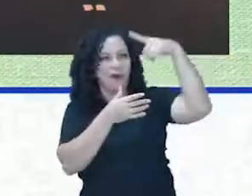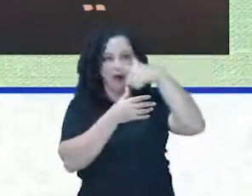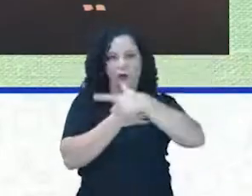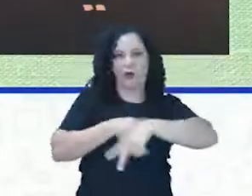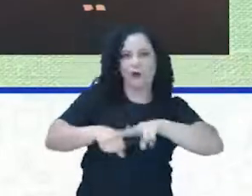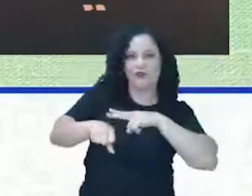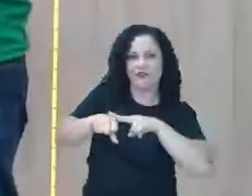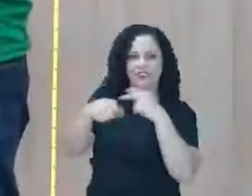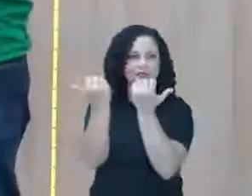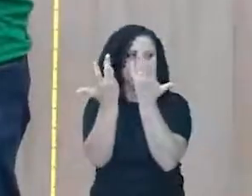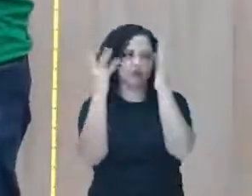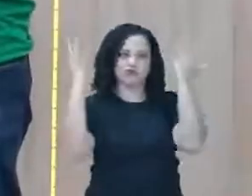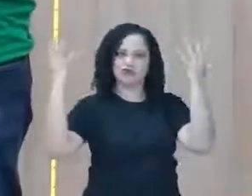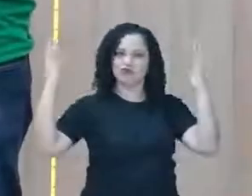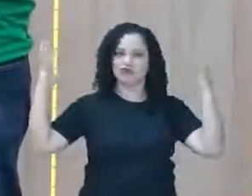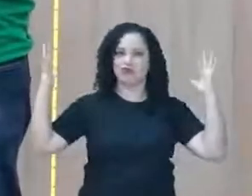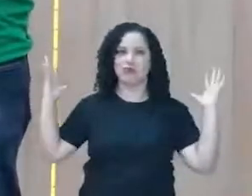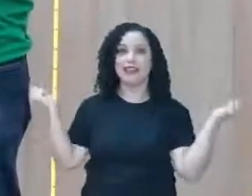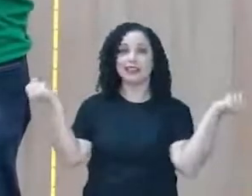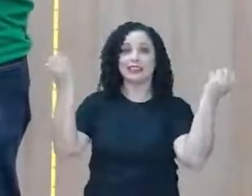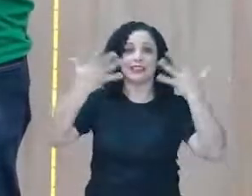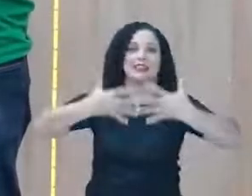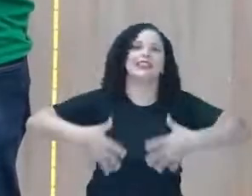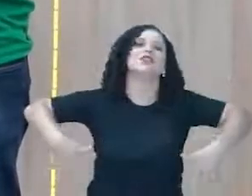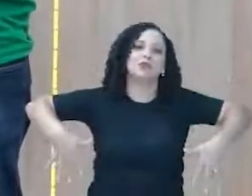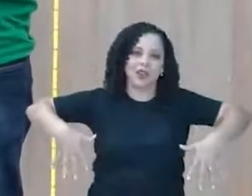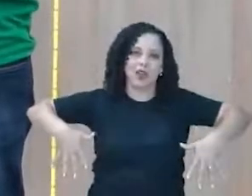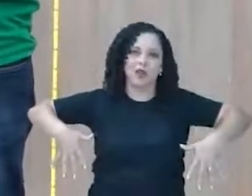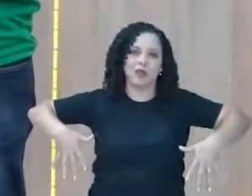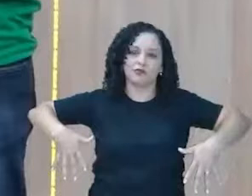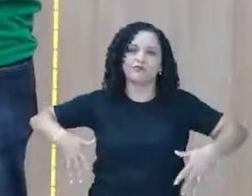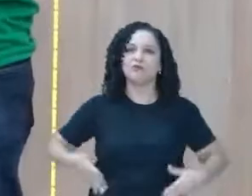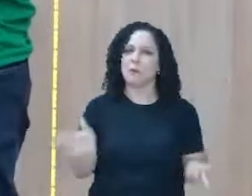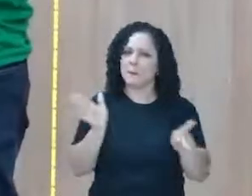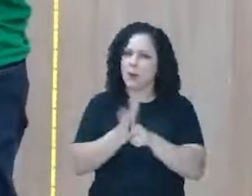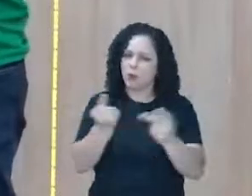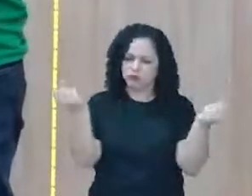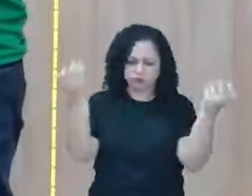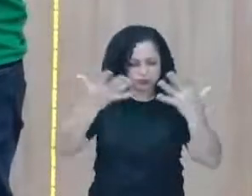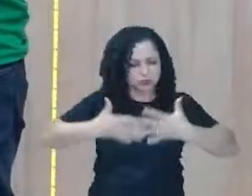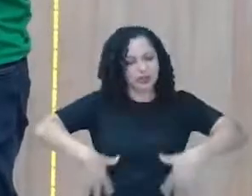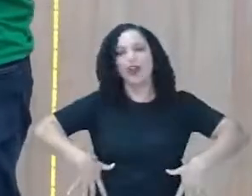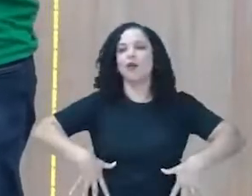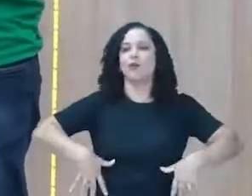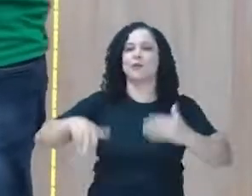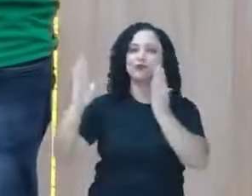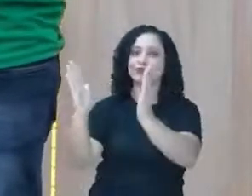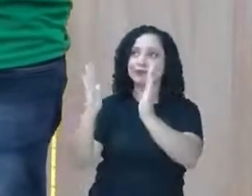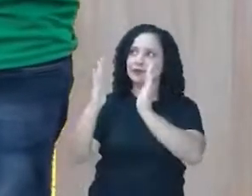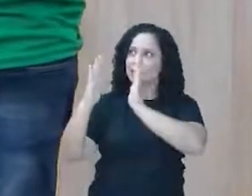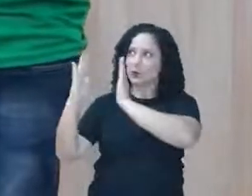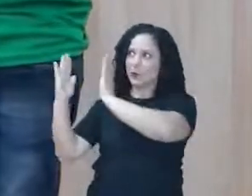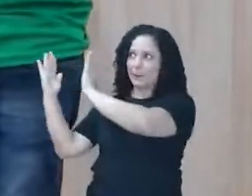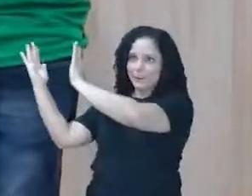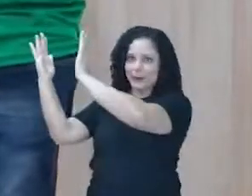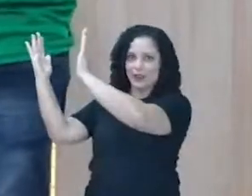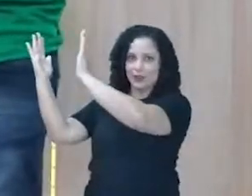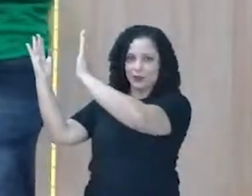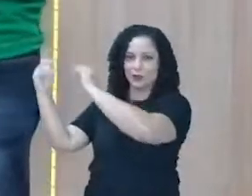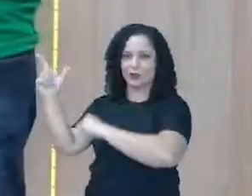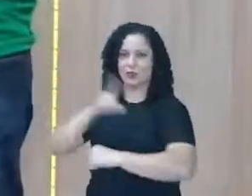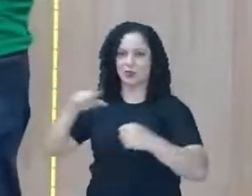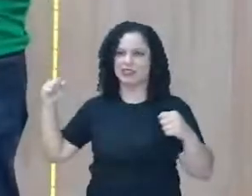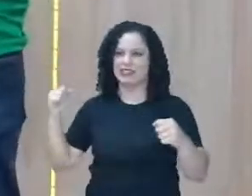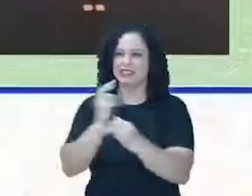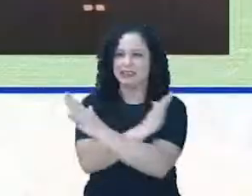gente tem muito verde. É uma paisagem totalmente natural, não foi alterada. No meio, a gente tem a foto de uma